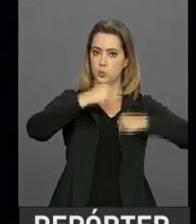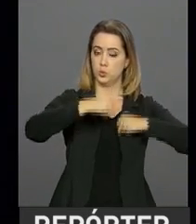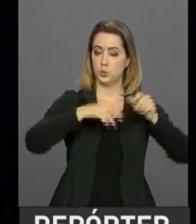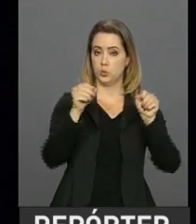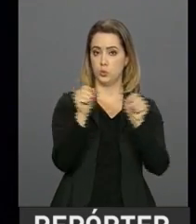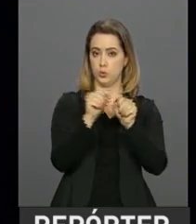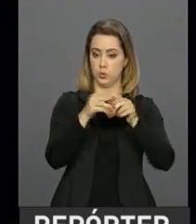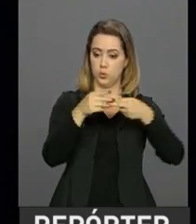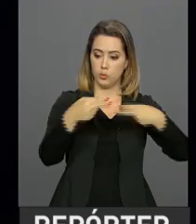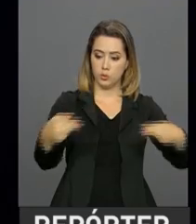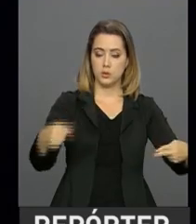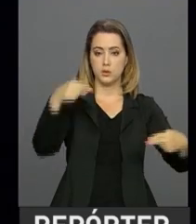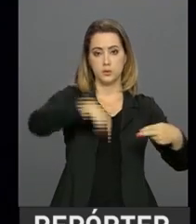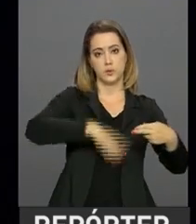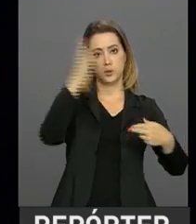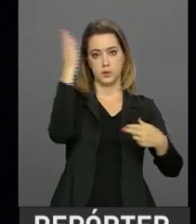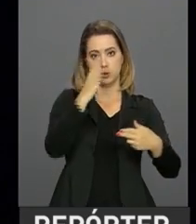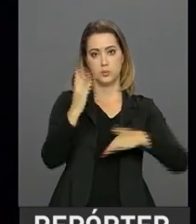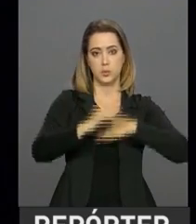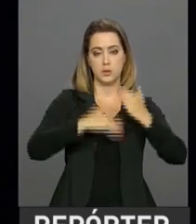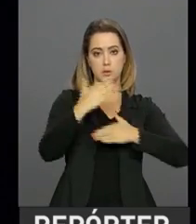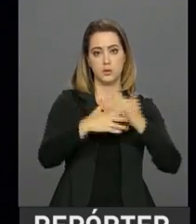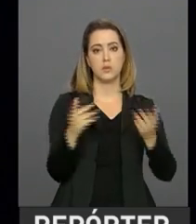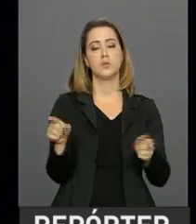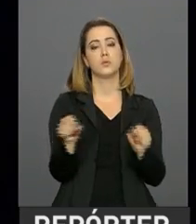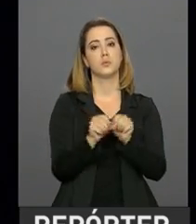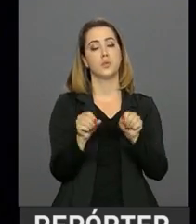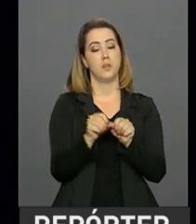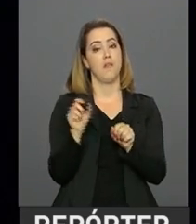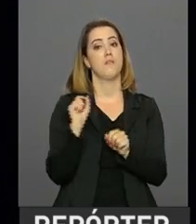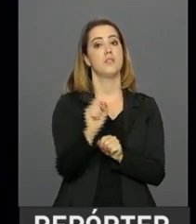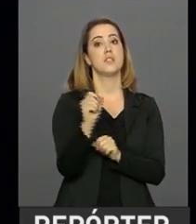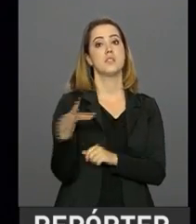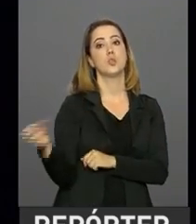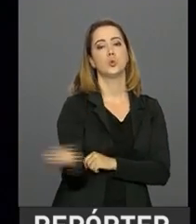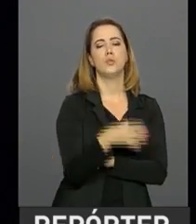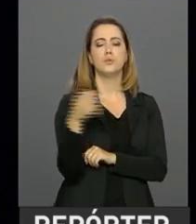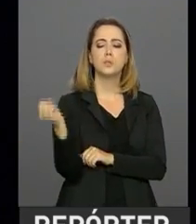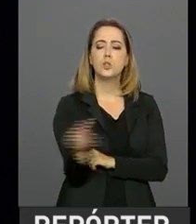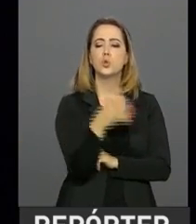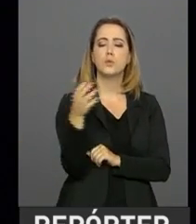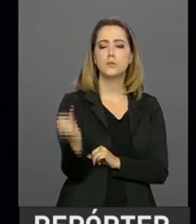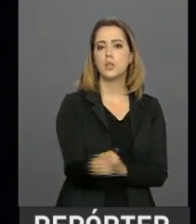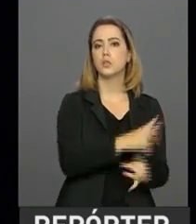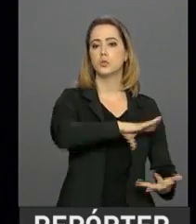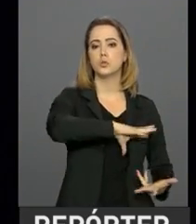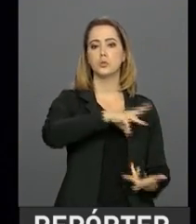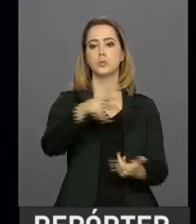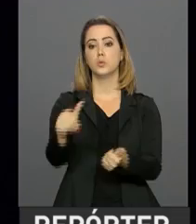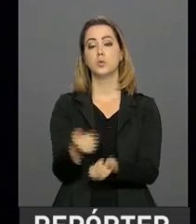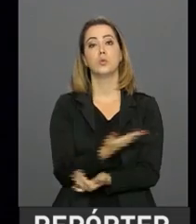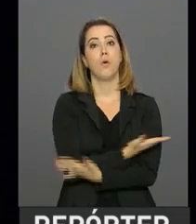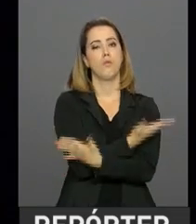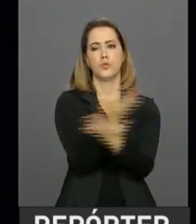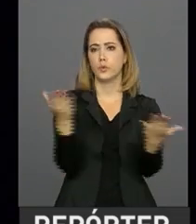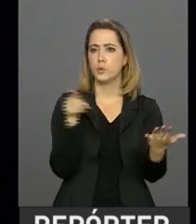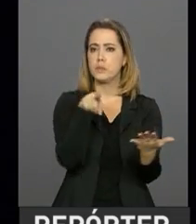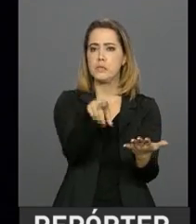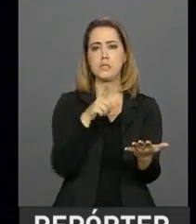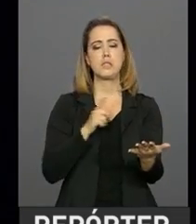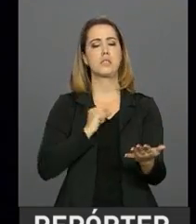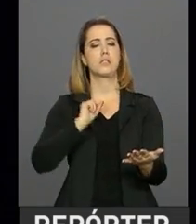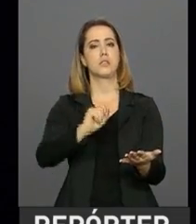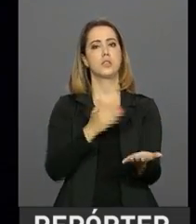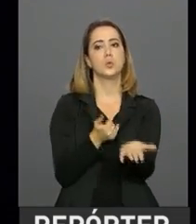e realizar aquilo que há de mais moderno no mundo. Vocês, das startups, da inovação,